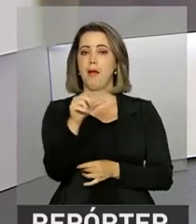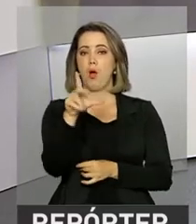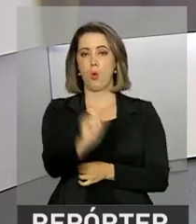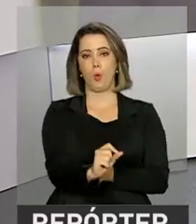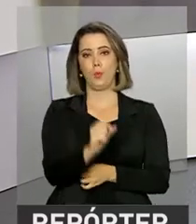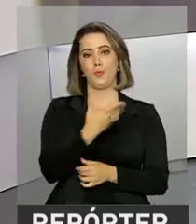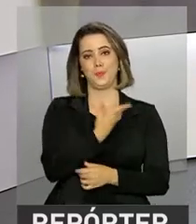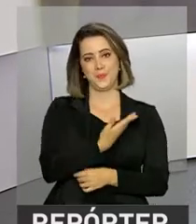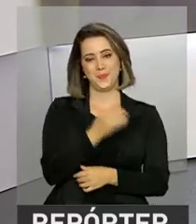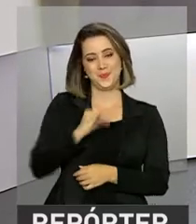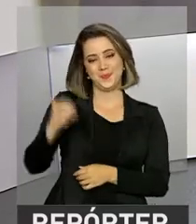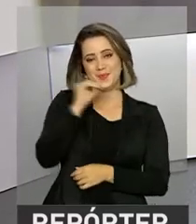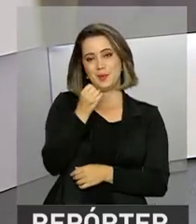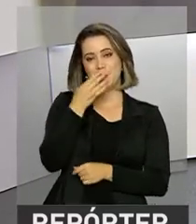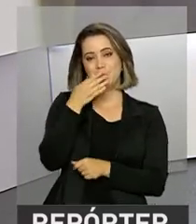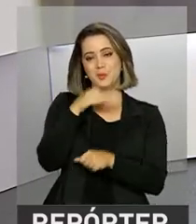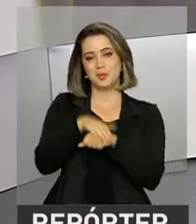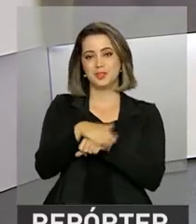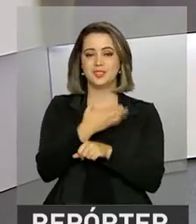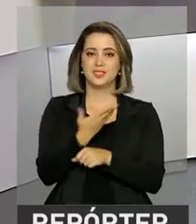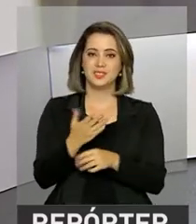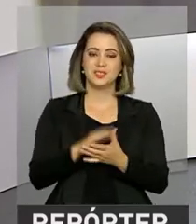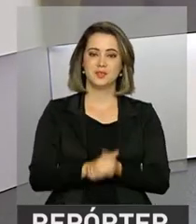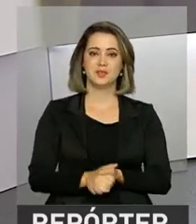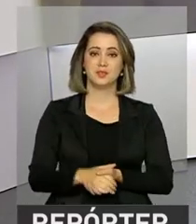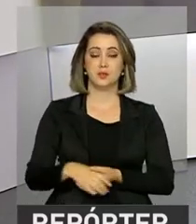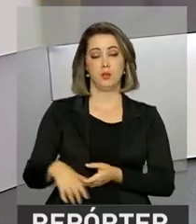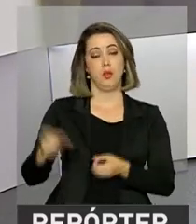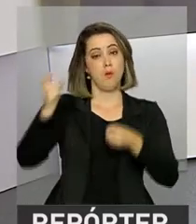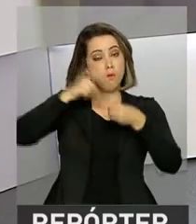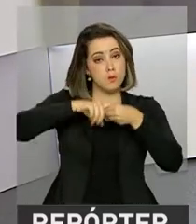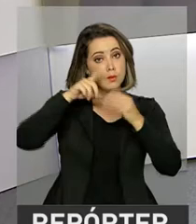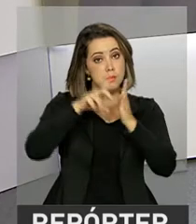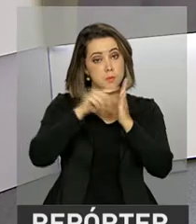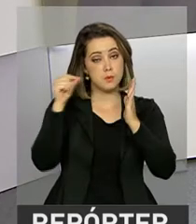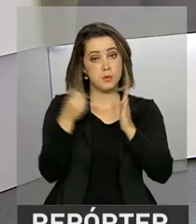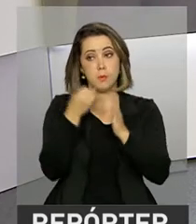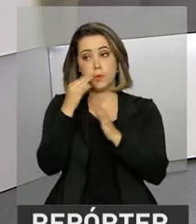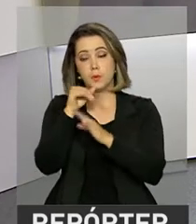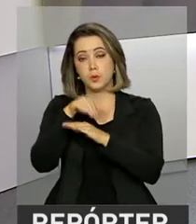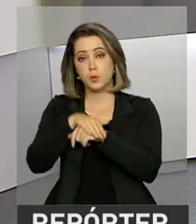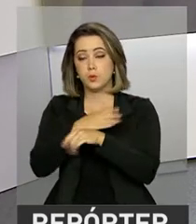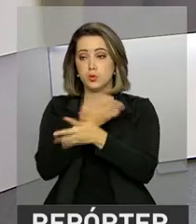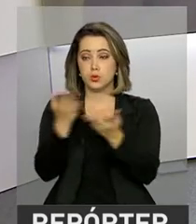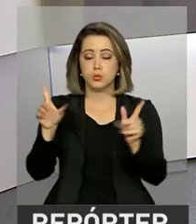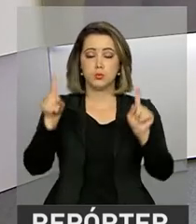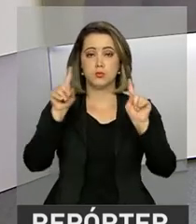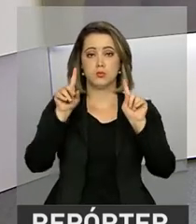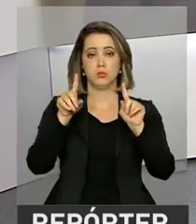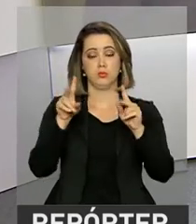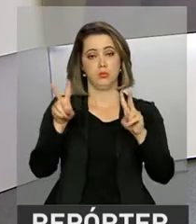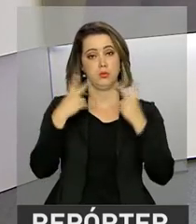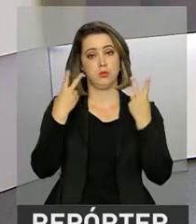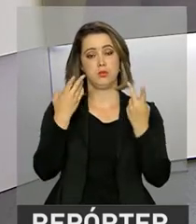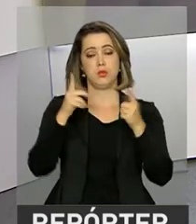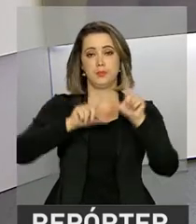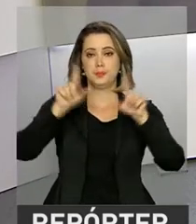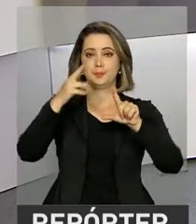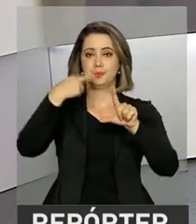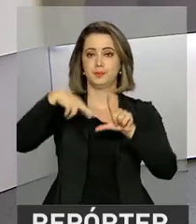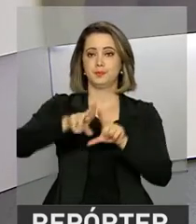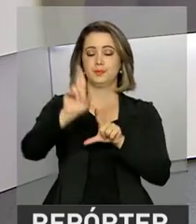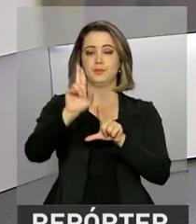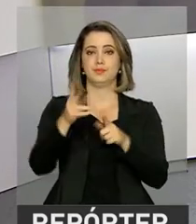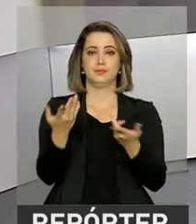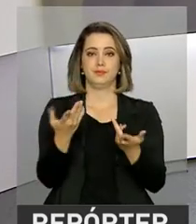sálvia olá paulo boa noite mais uma vez voltamos aqui do palácio do planalto boa noite roberto boa noite a todos que nos assistem na tv nbr